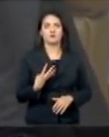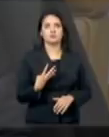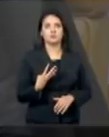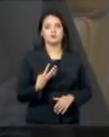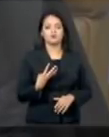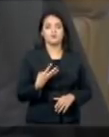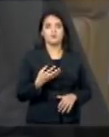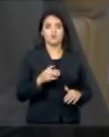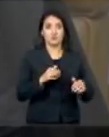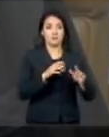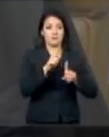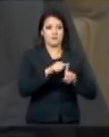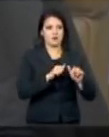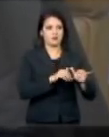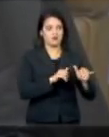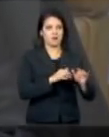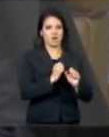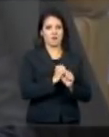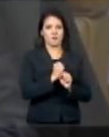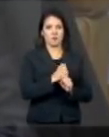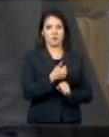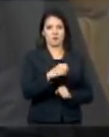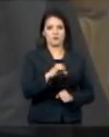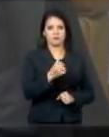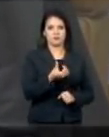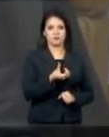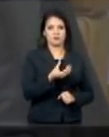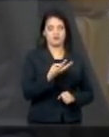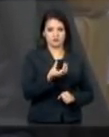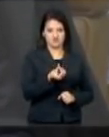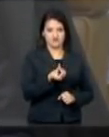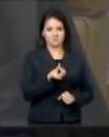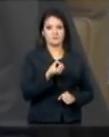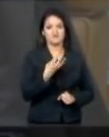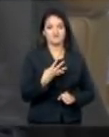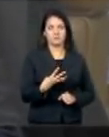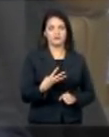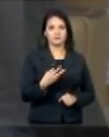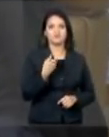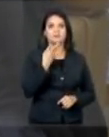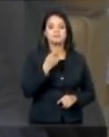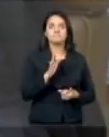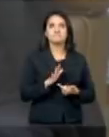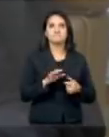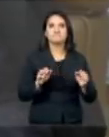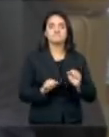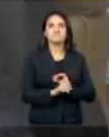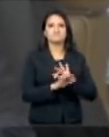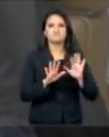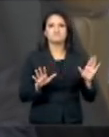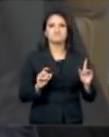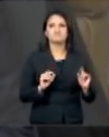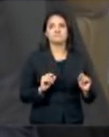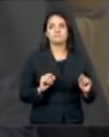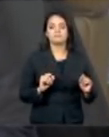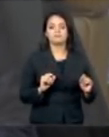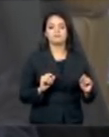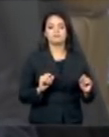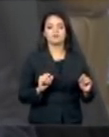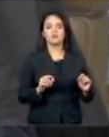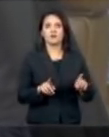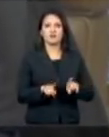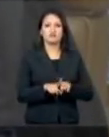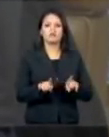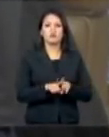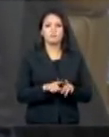de 1964 em que esse aspecto fica claramente ressaltado ou também o próprio boletim